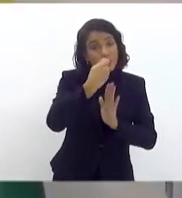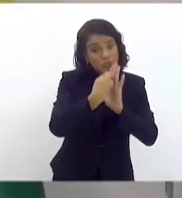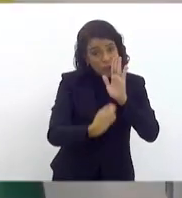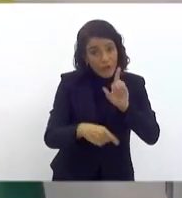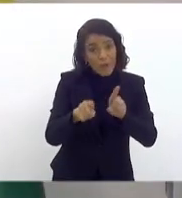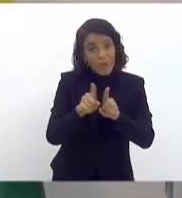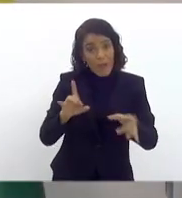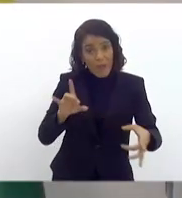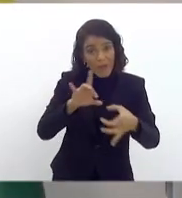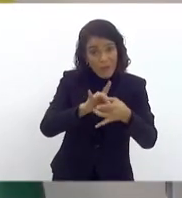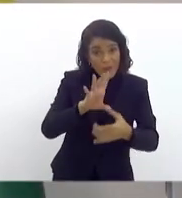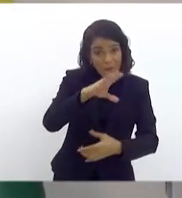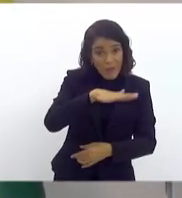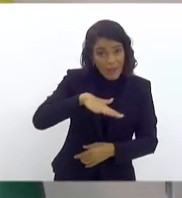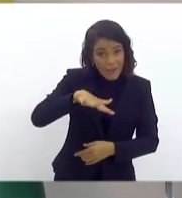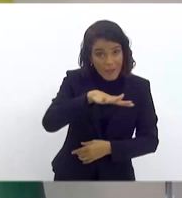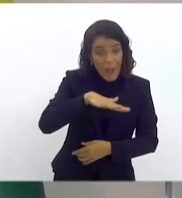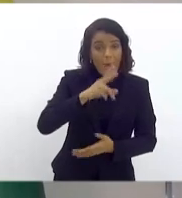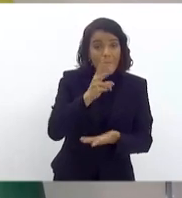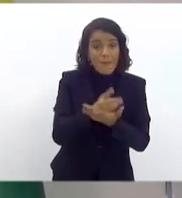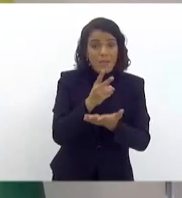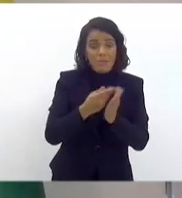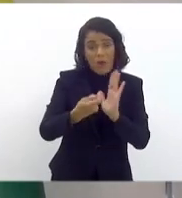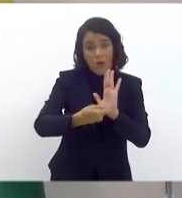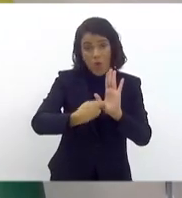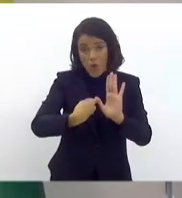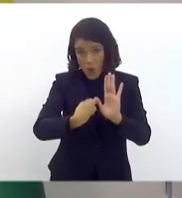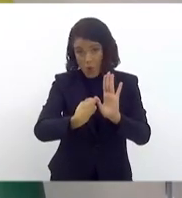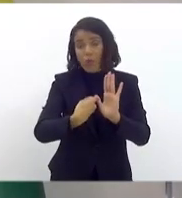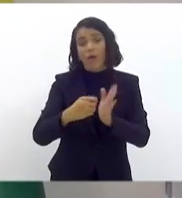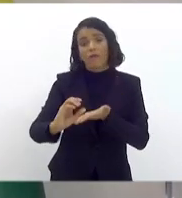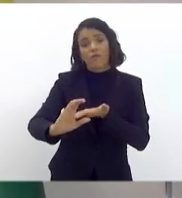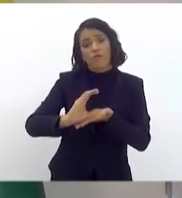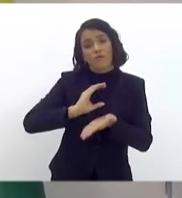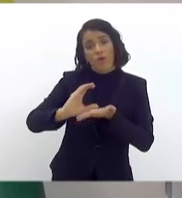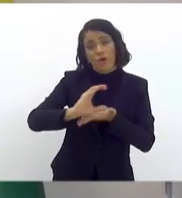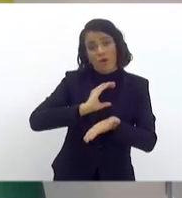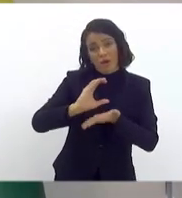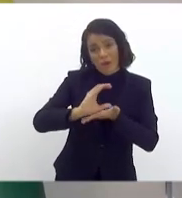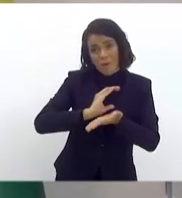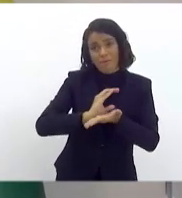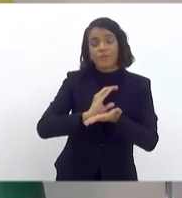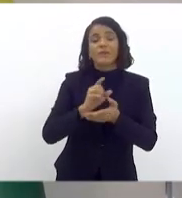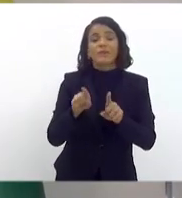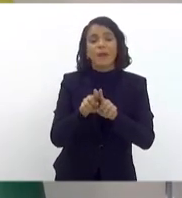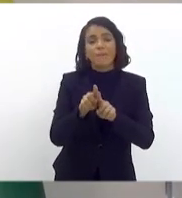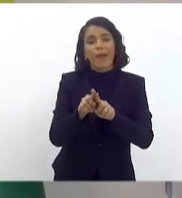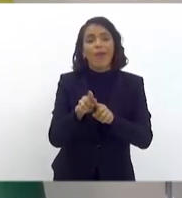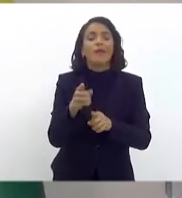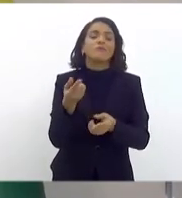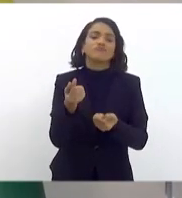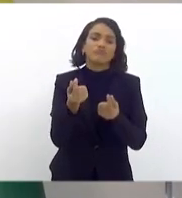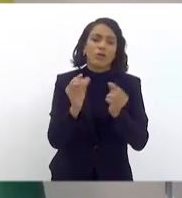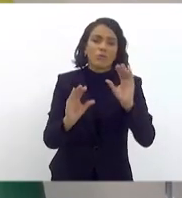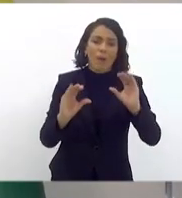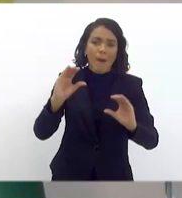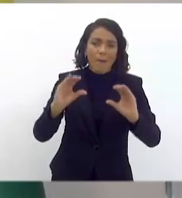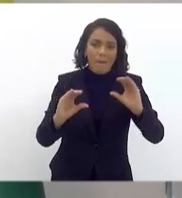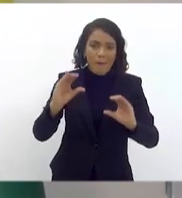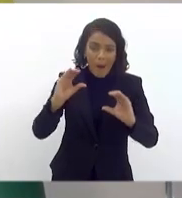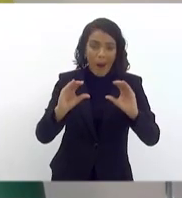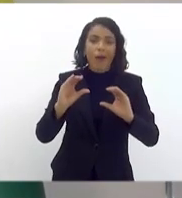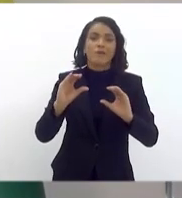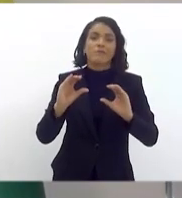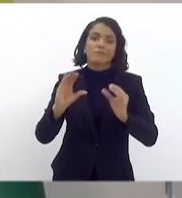direitos conexos dentro da mesma rúbrica em que foram arrecadados e na proporção de suas respectivas